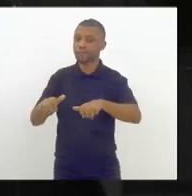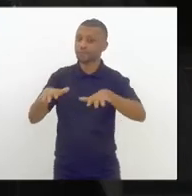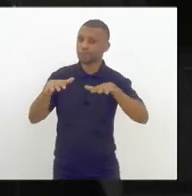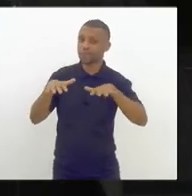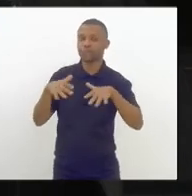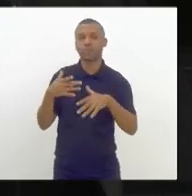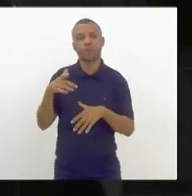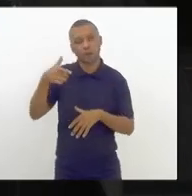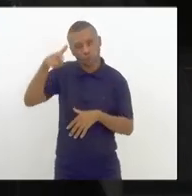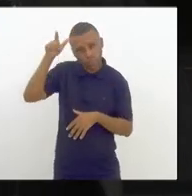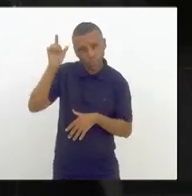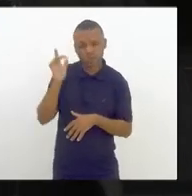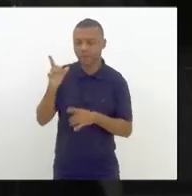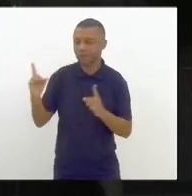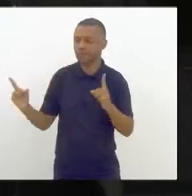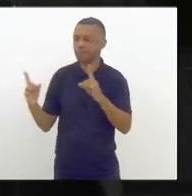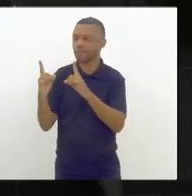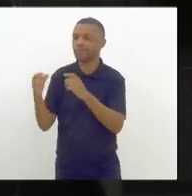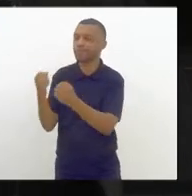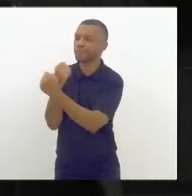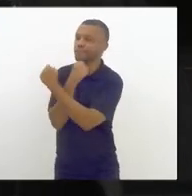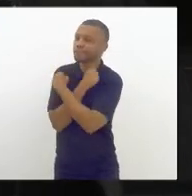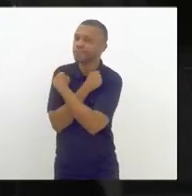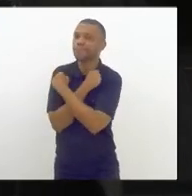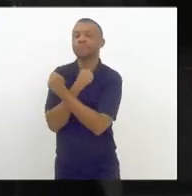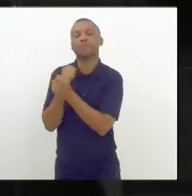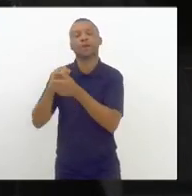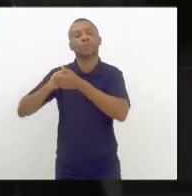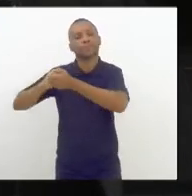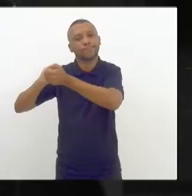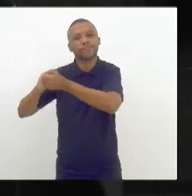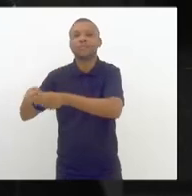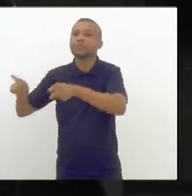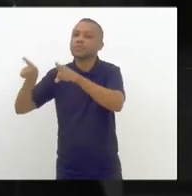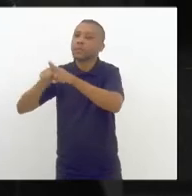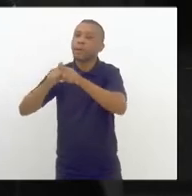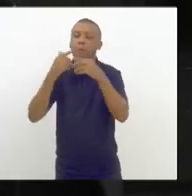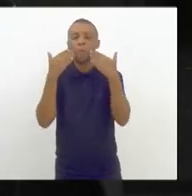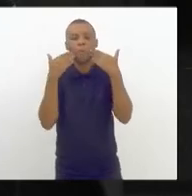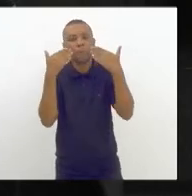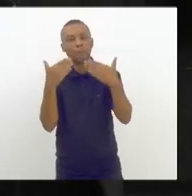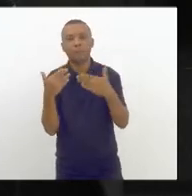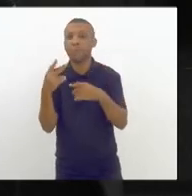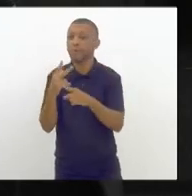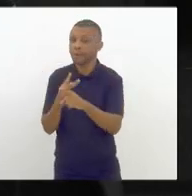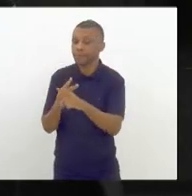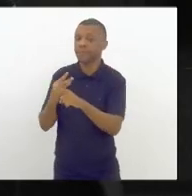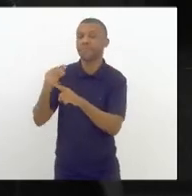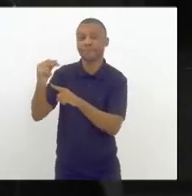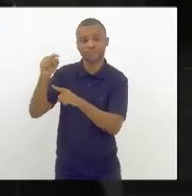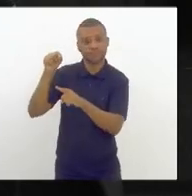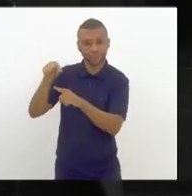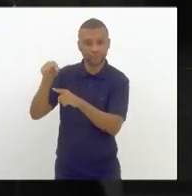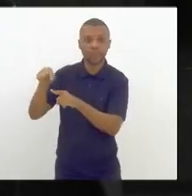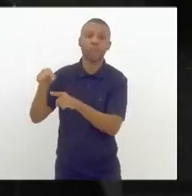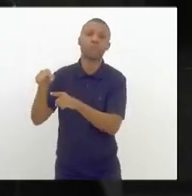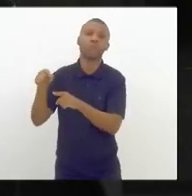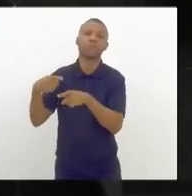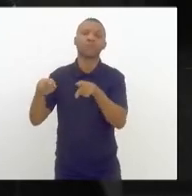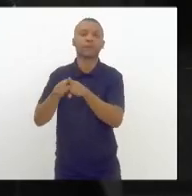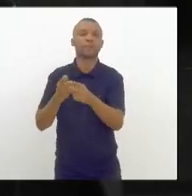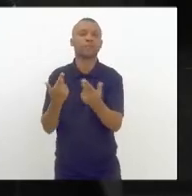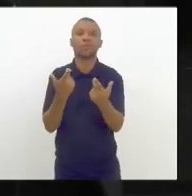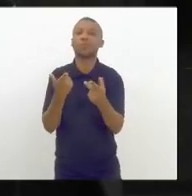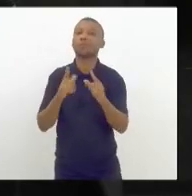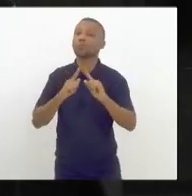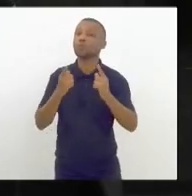Paulo a quem eu já abracei pessoalmente é quem eu Saúdo também como já fiz com a tia Ju publicamente por sua reeleição e saúde também como já fiz no nosso